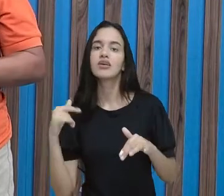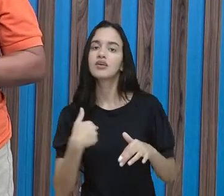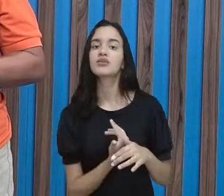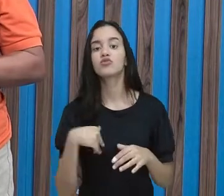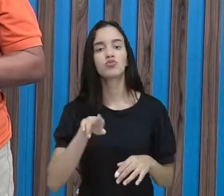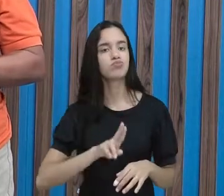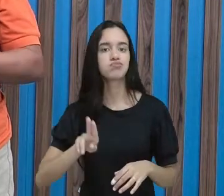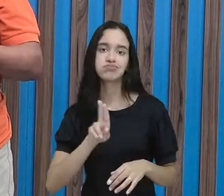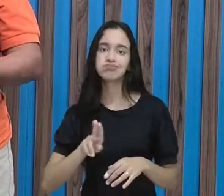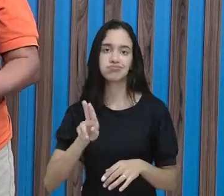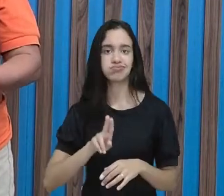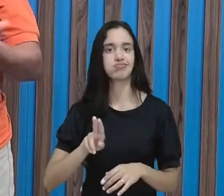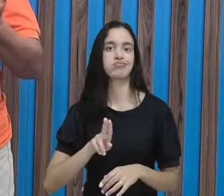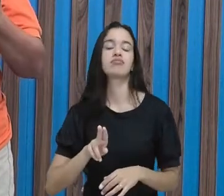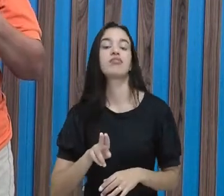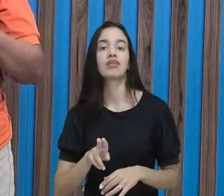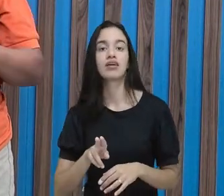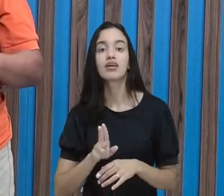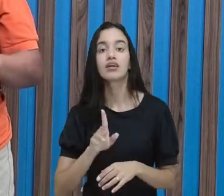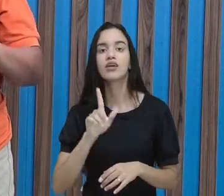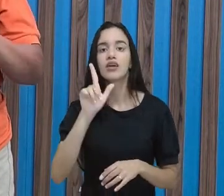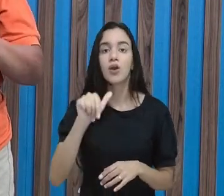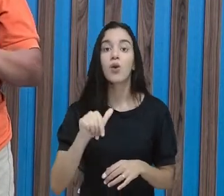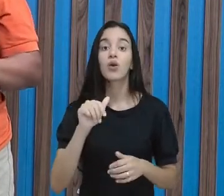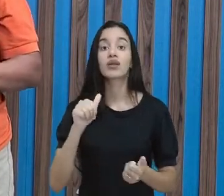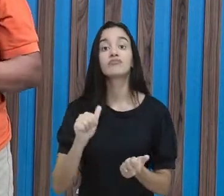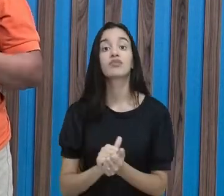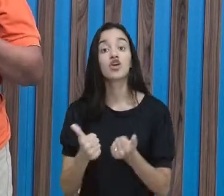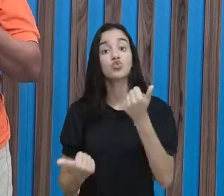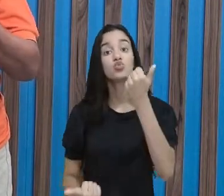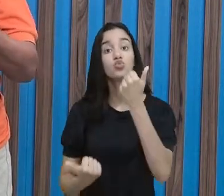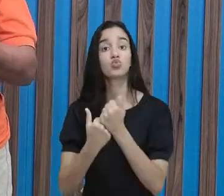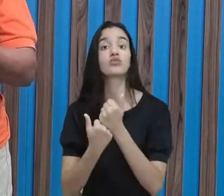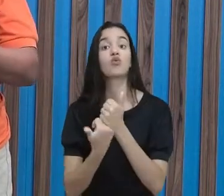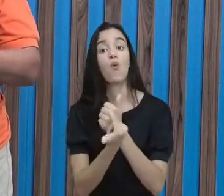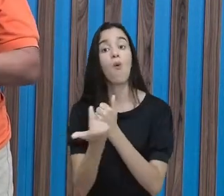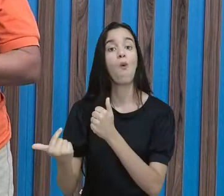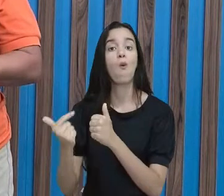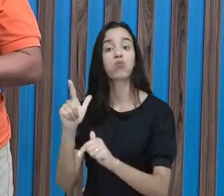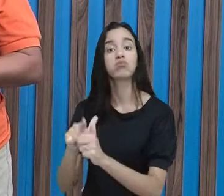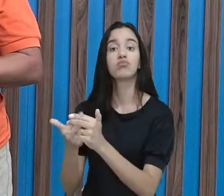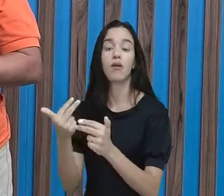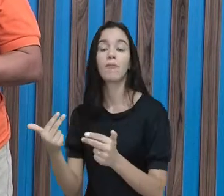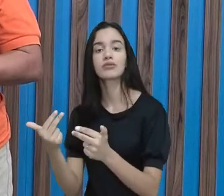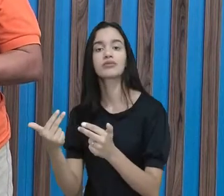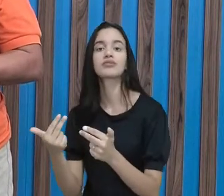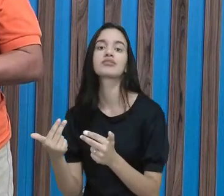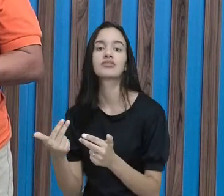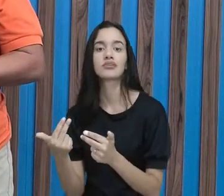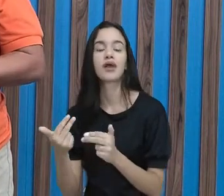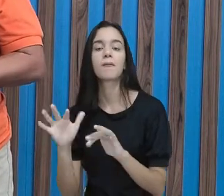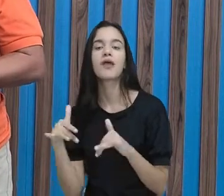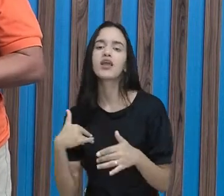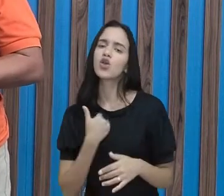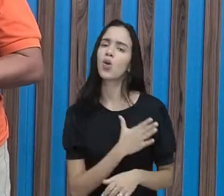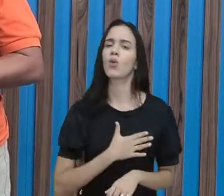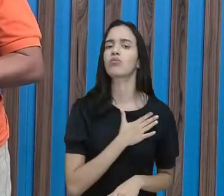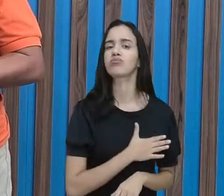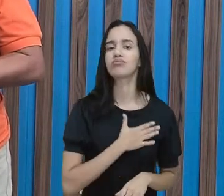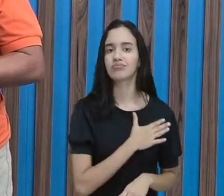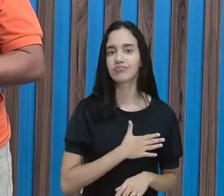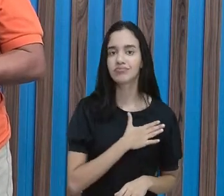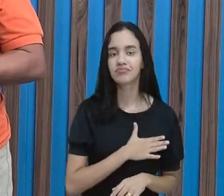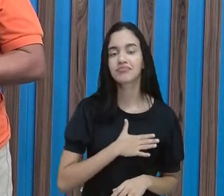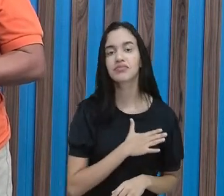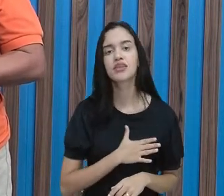em uso. Então, eles foram substituídos por outros. E é isso que eu gostaria que vocês fizessem